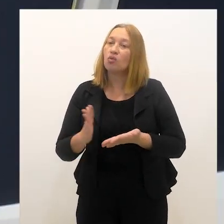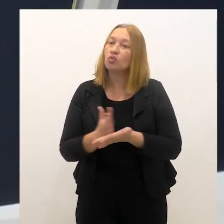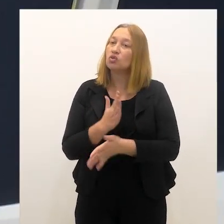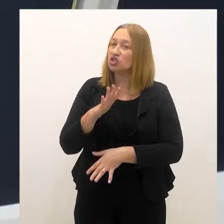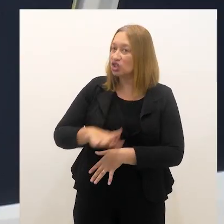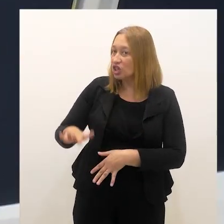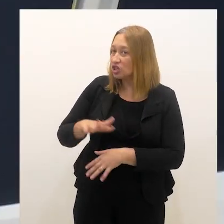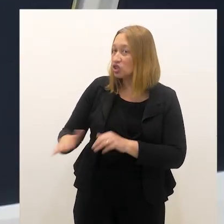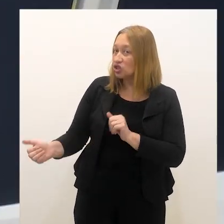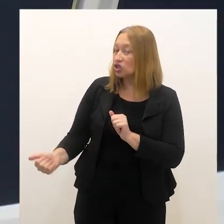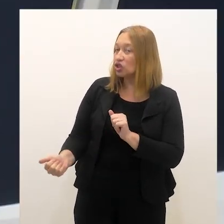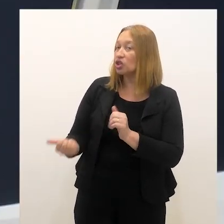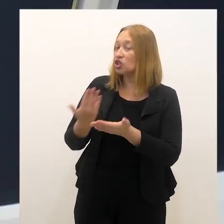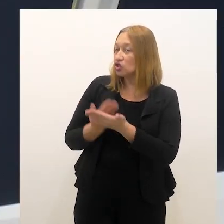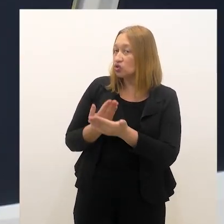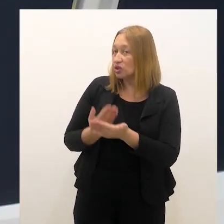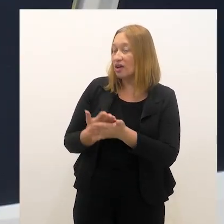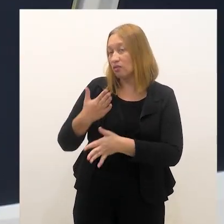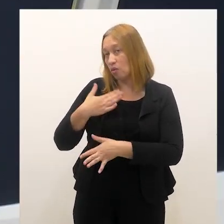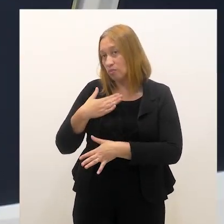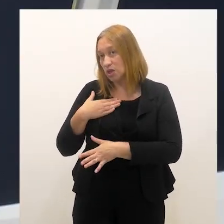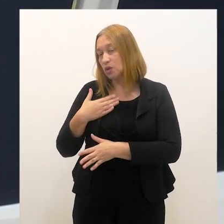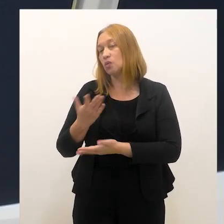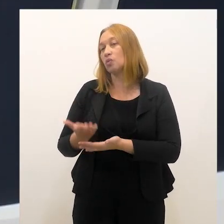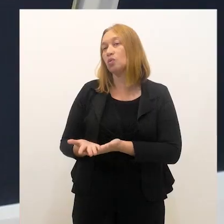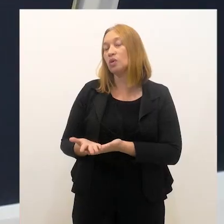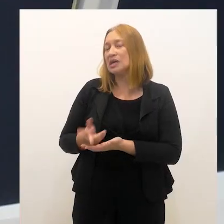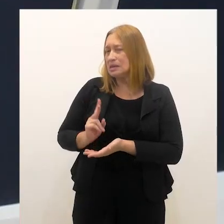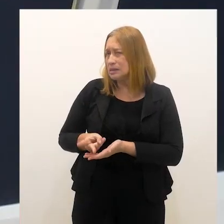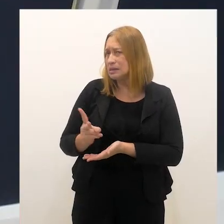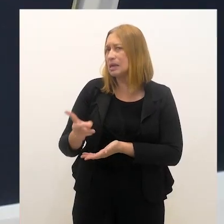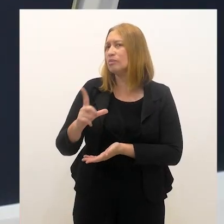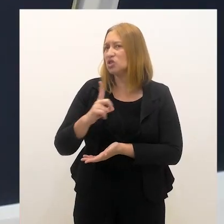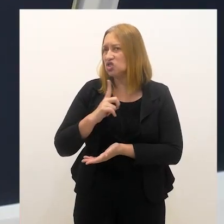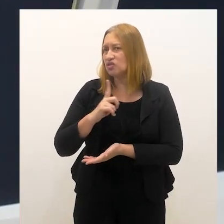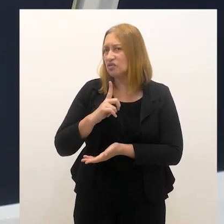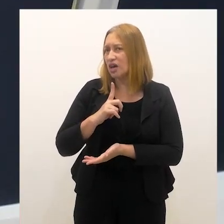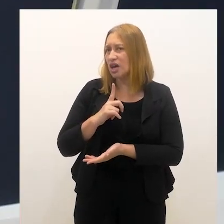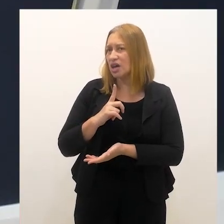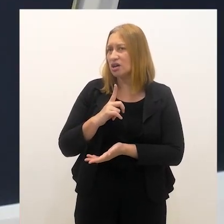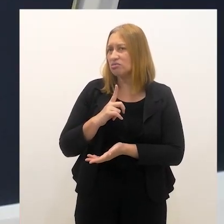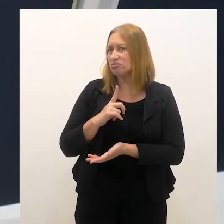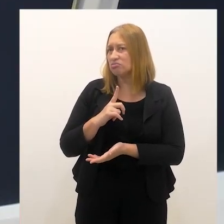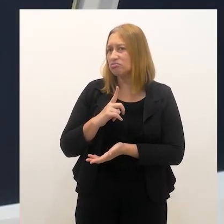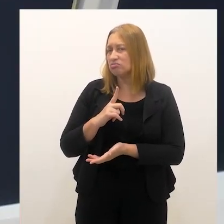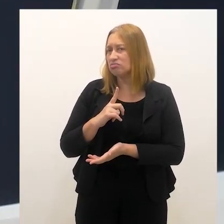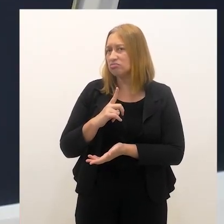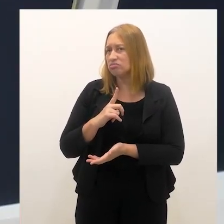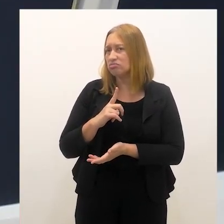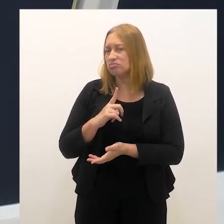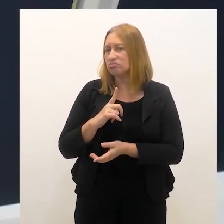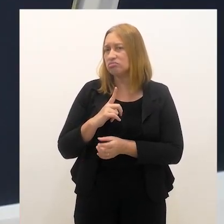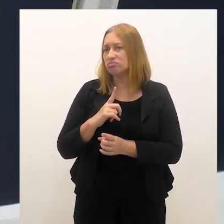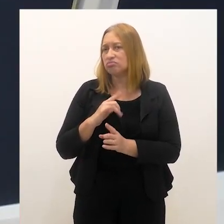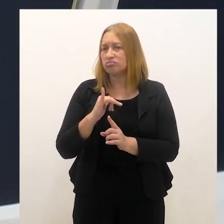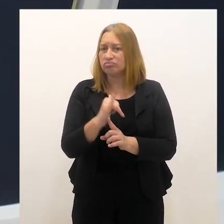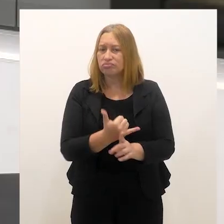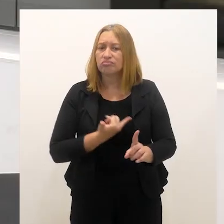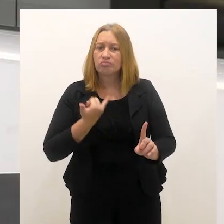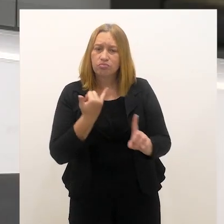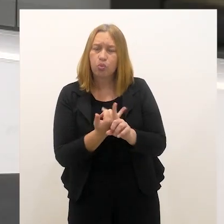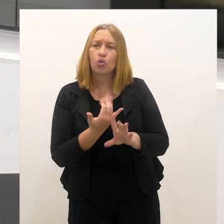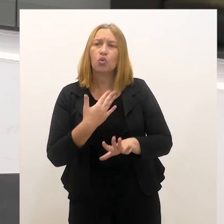algumas crianças que estudavam comigo na escola, sempre tiveram uma postura assim de bullying mesmo,